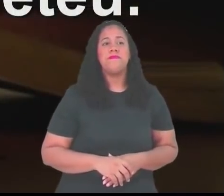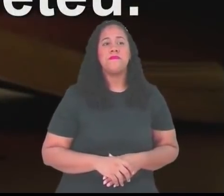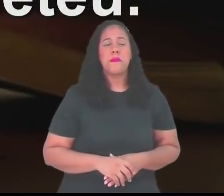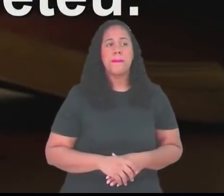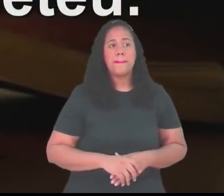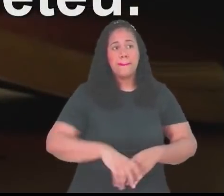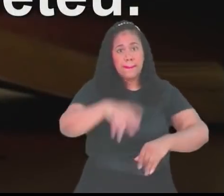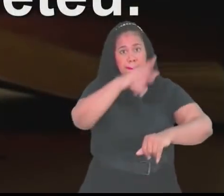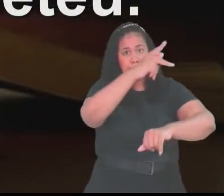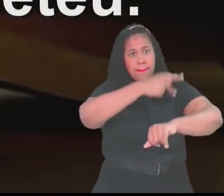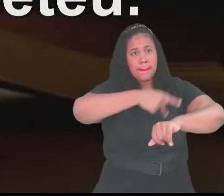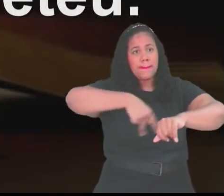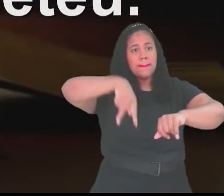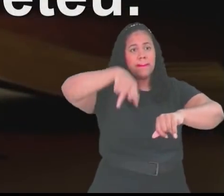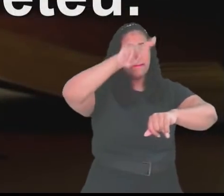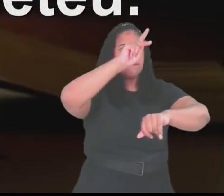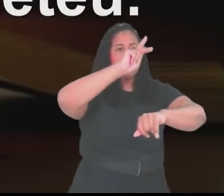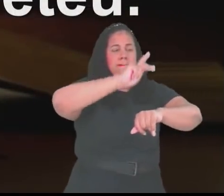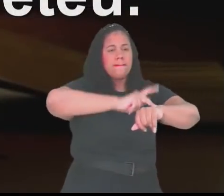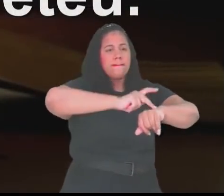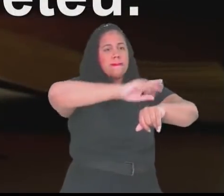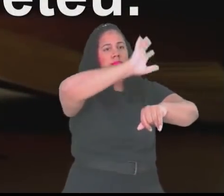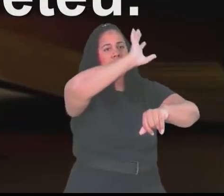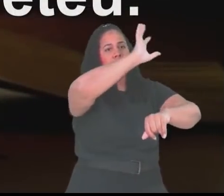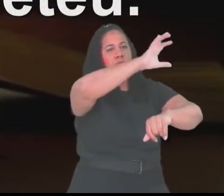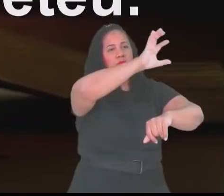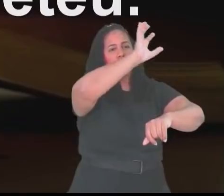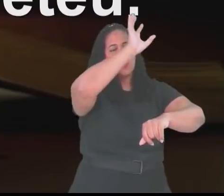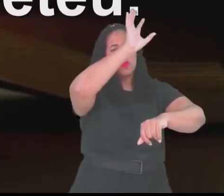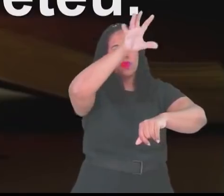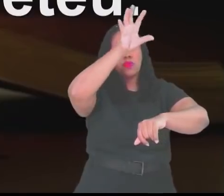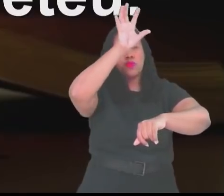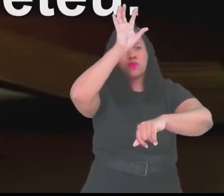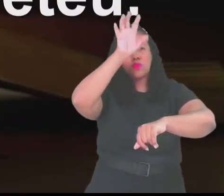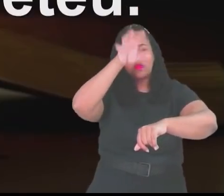As nações se embraveceram.